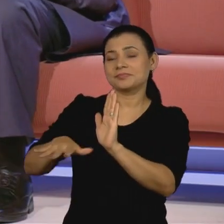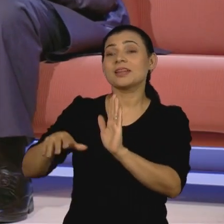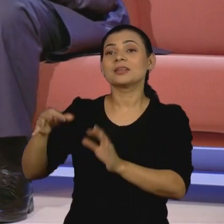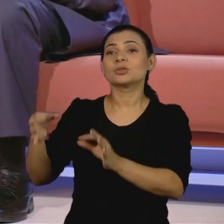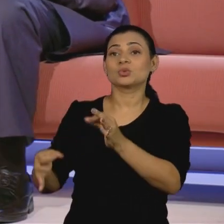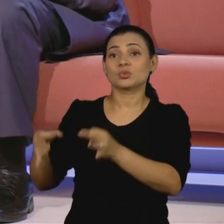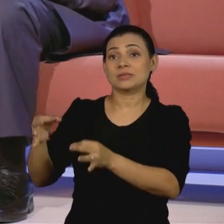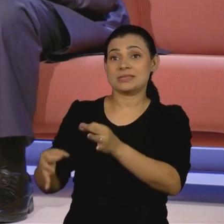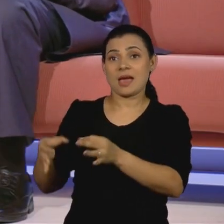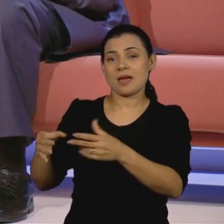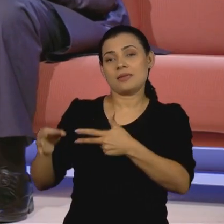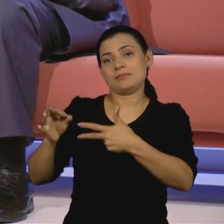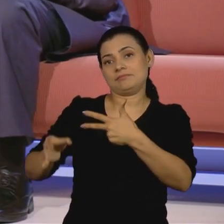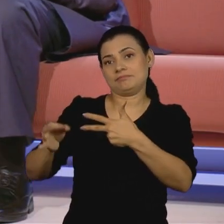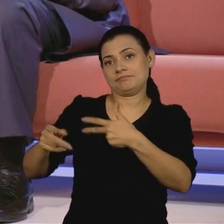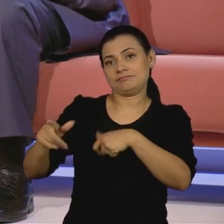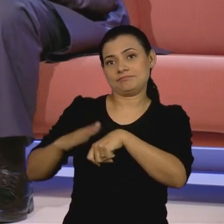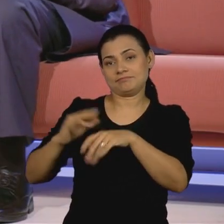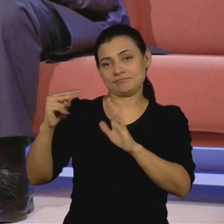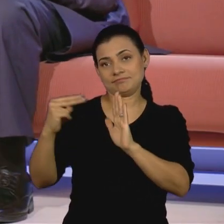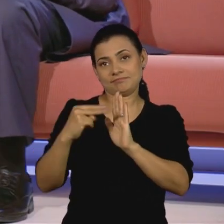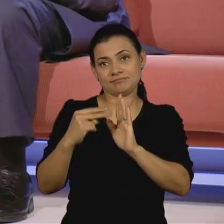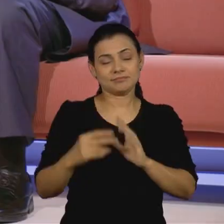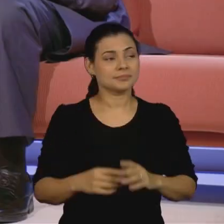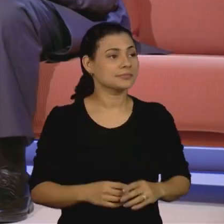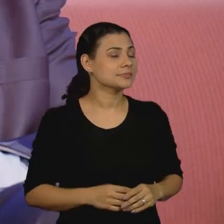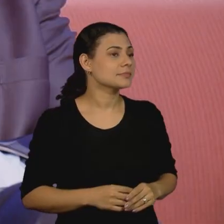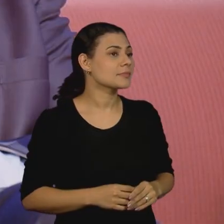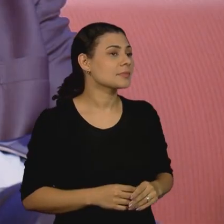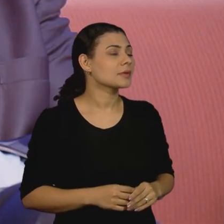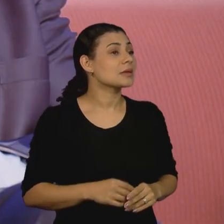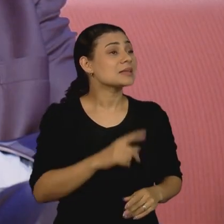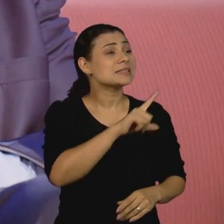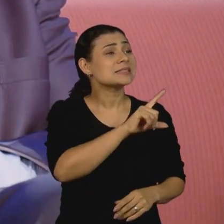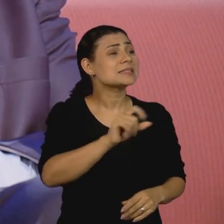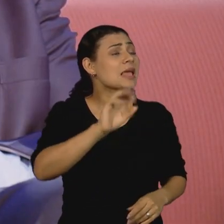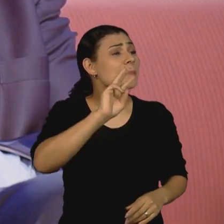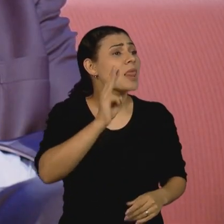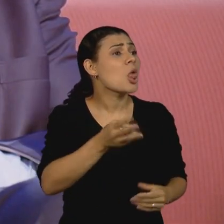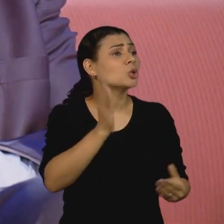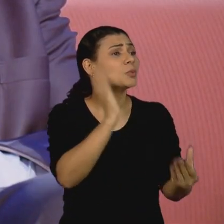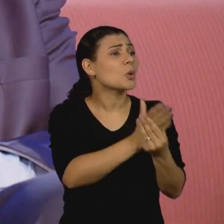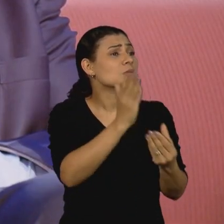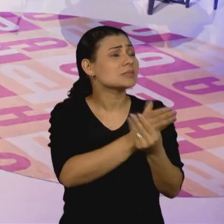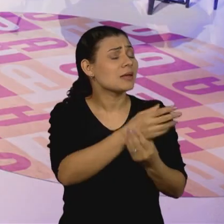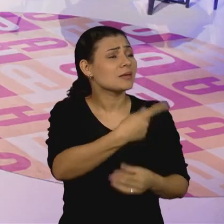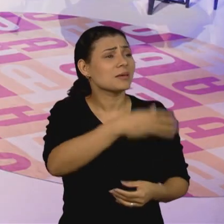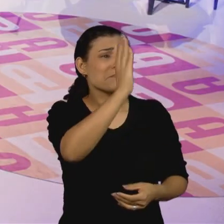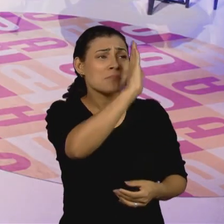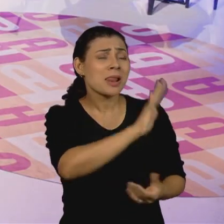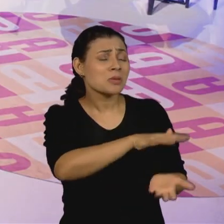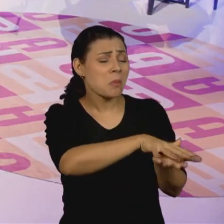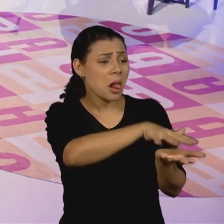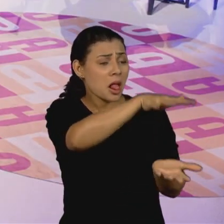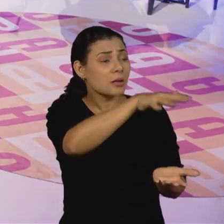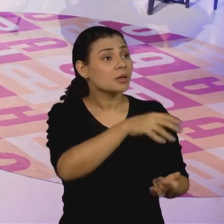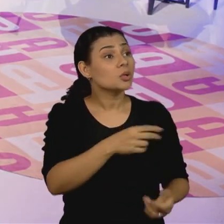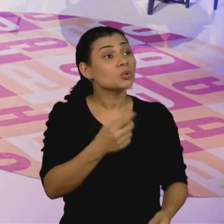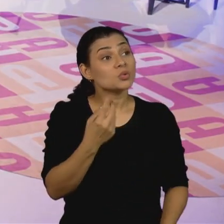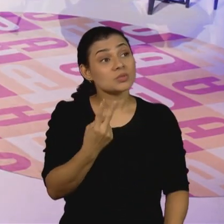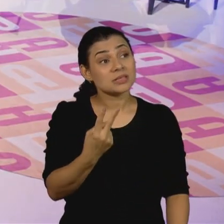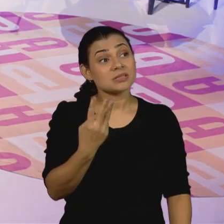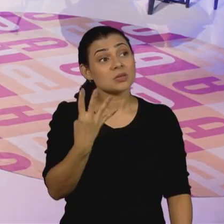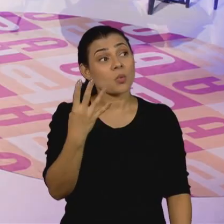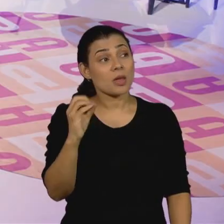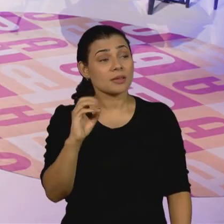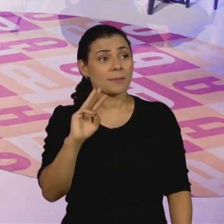O ministro, agora, o Brasil tem quase 100 milhões de ações. Então, a gente tem 240 milhões de